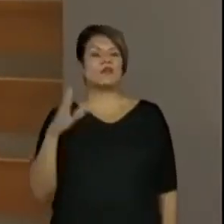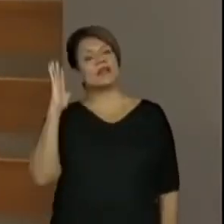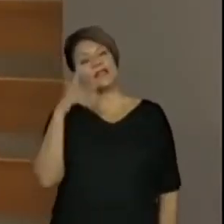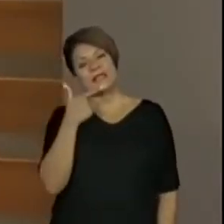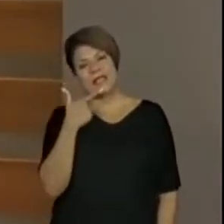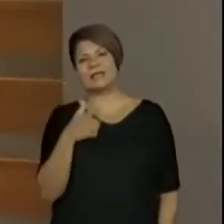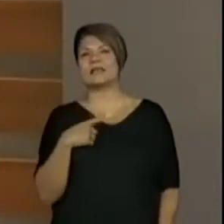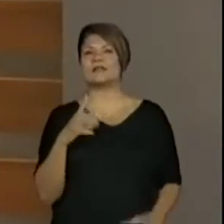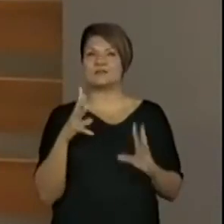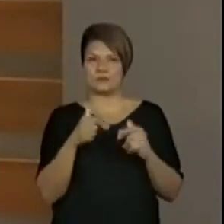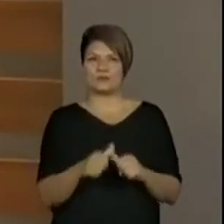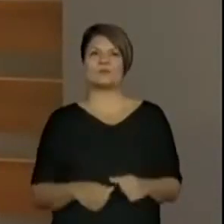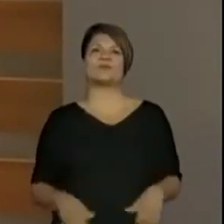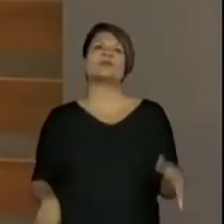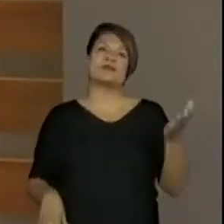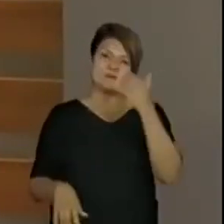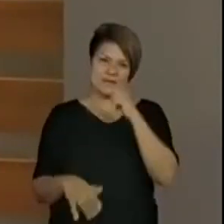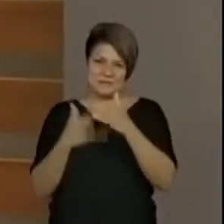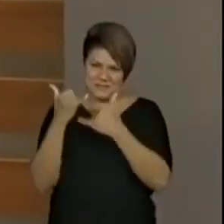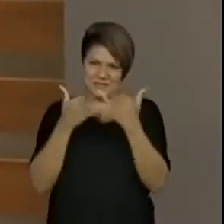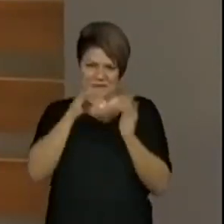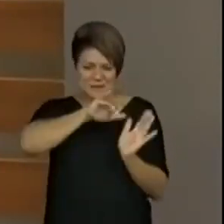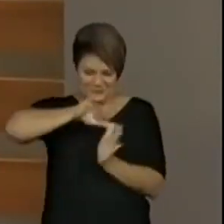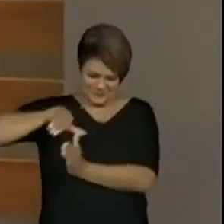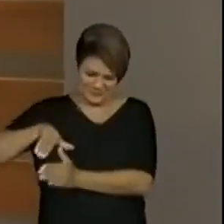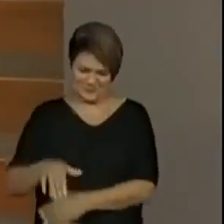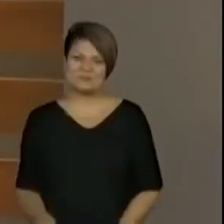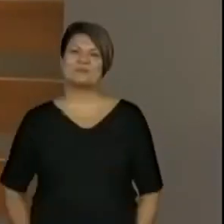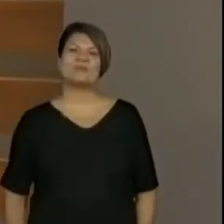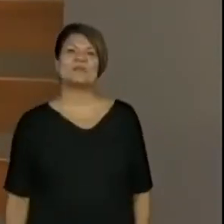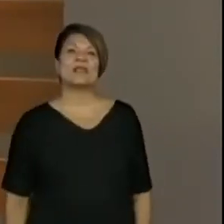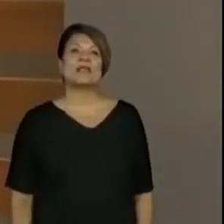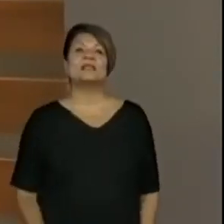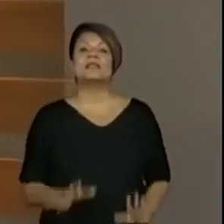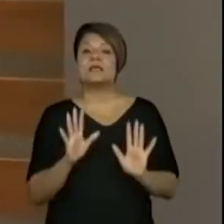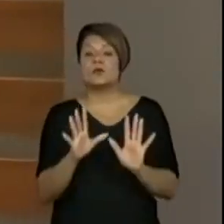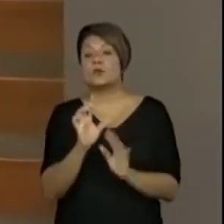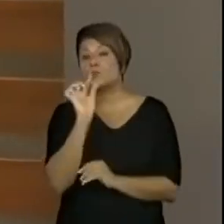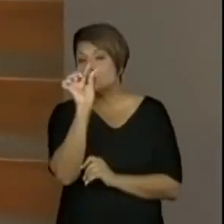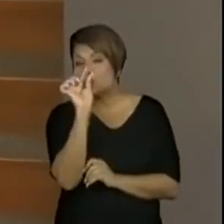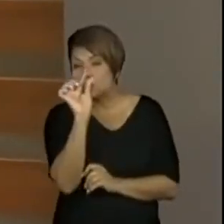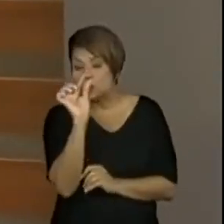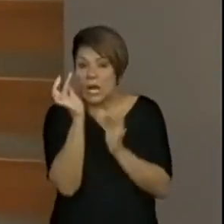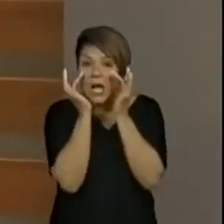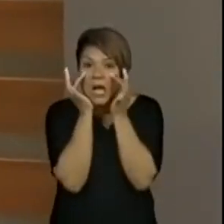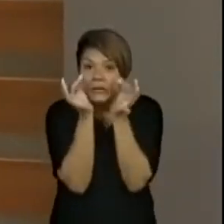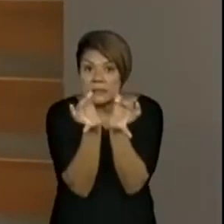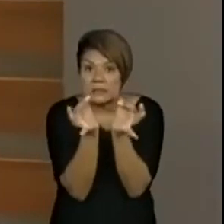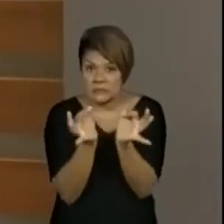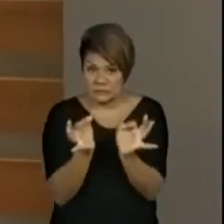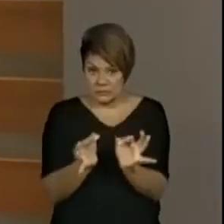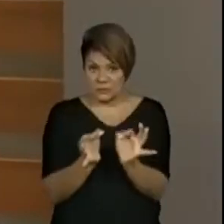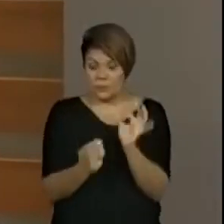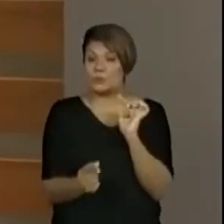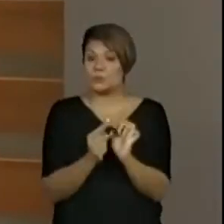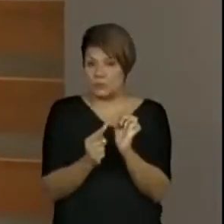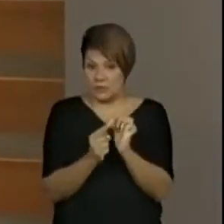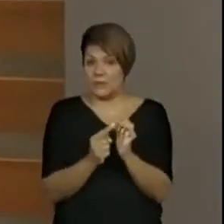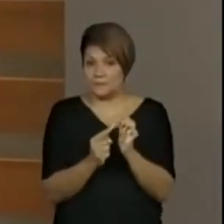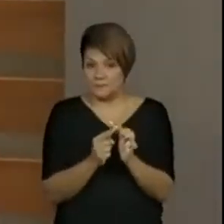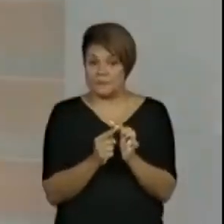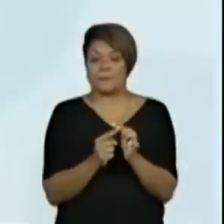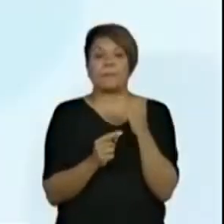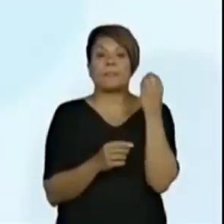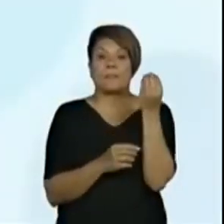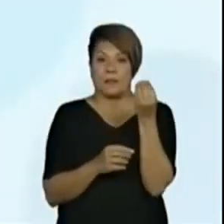tudo harmonioso. Amores, vamos lá. Brincadeiras à parte, vocês vão ter que ter um pouquinho mais de atenção, tá? Porque olha como